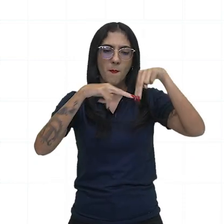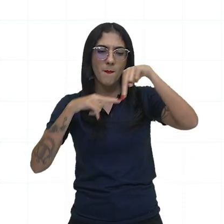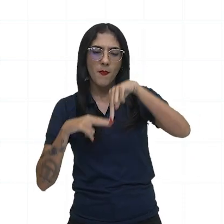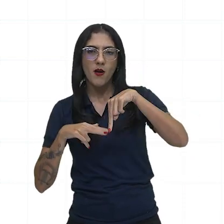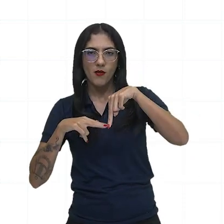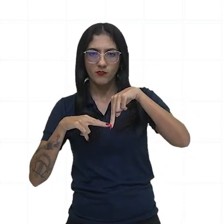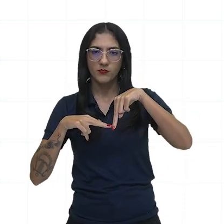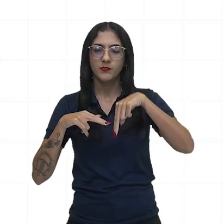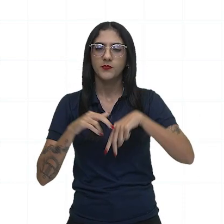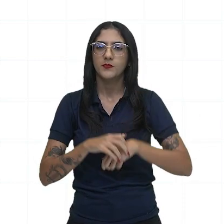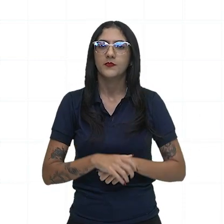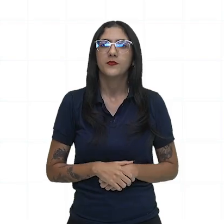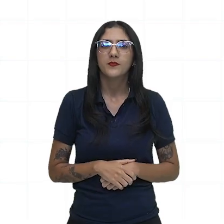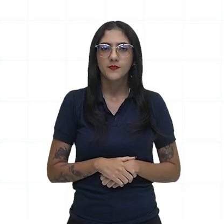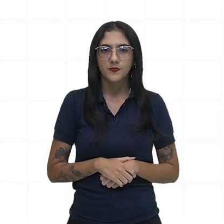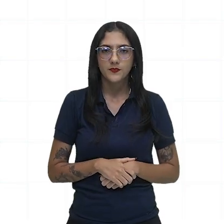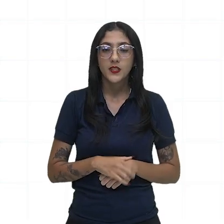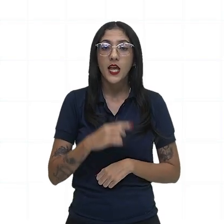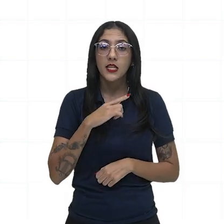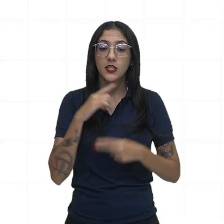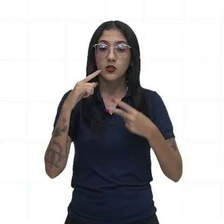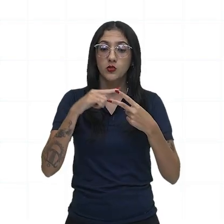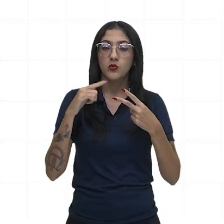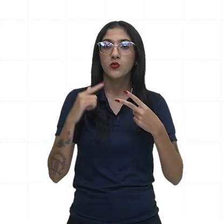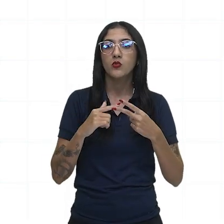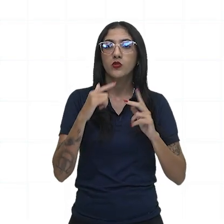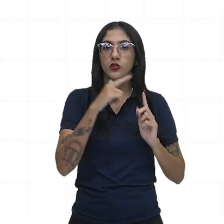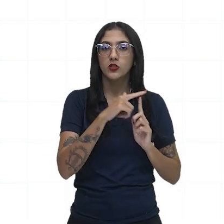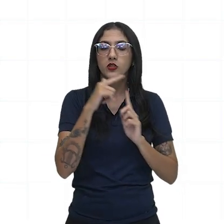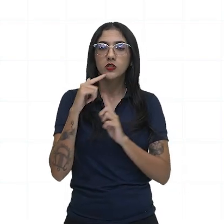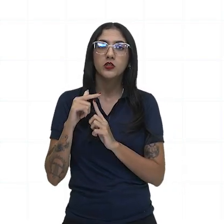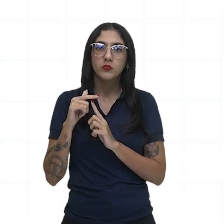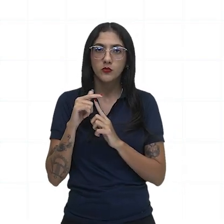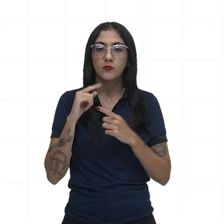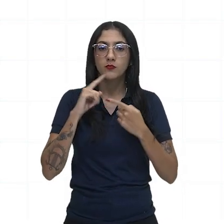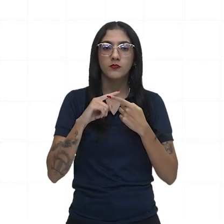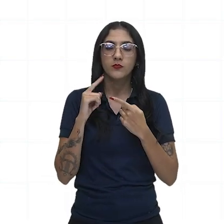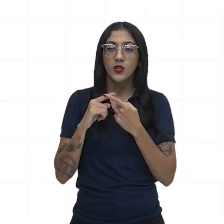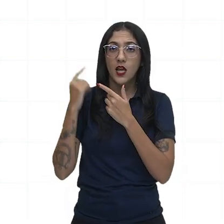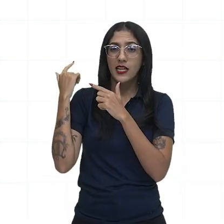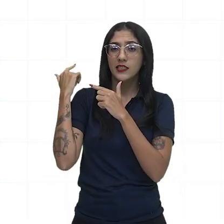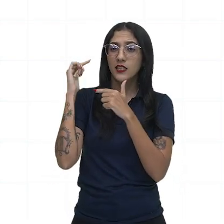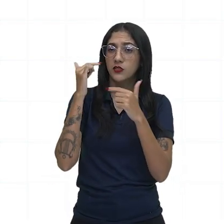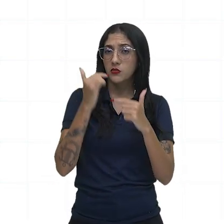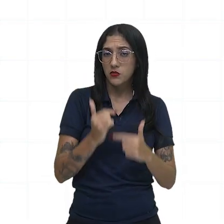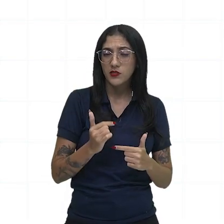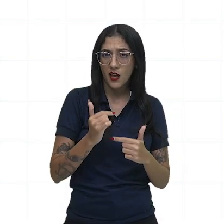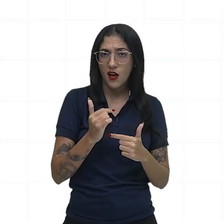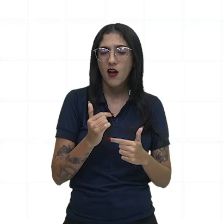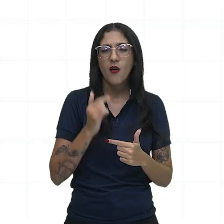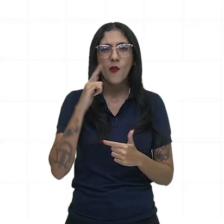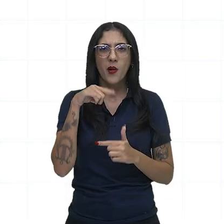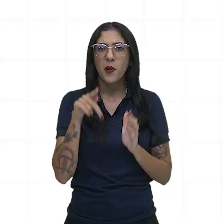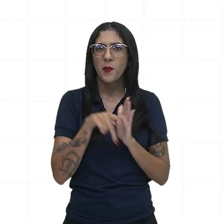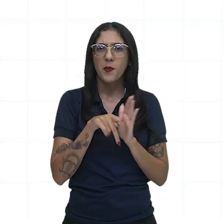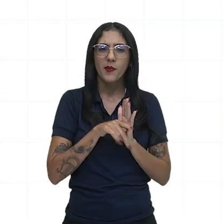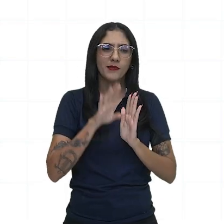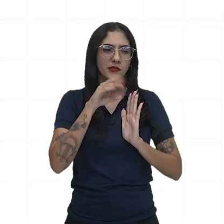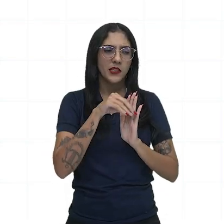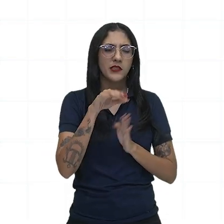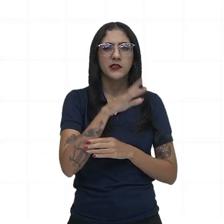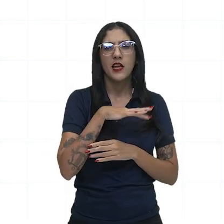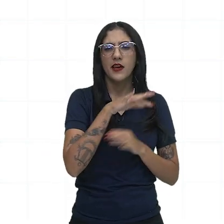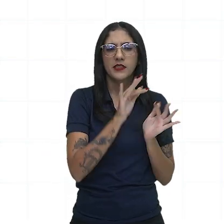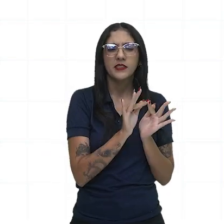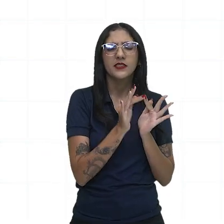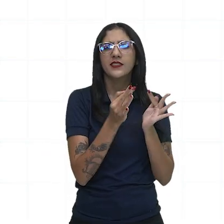costas no chão. Existem dois tipos de luta marajoara. A tradicional, que é aquela feita nas fazendas,